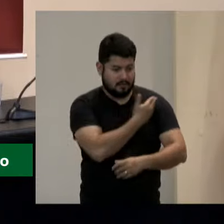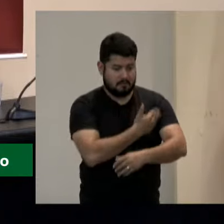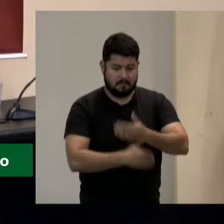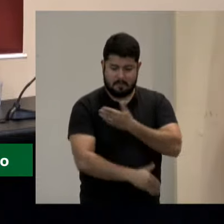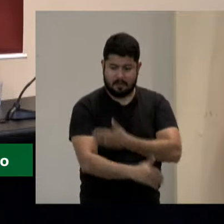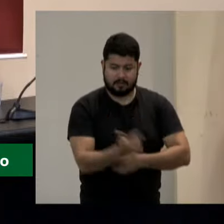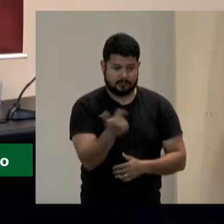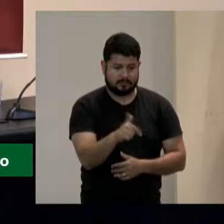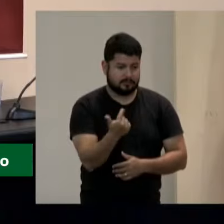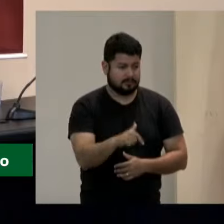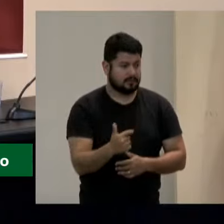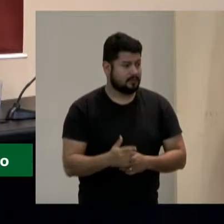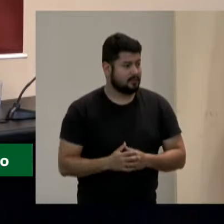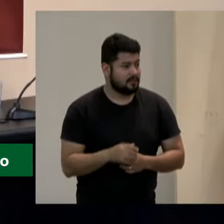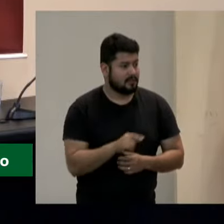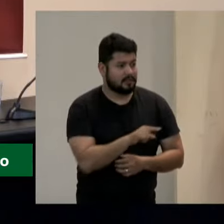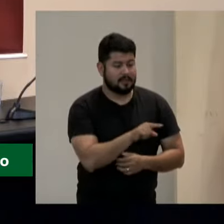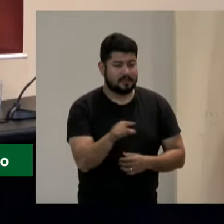poder comer?